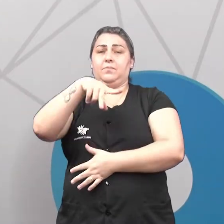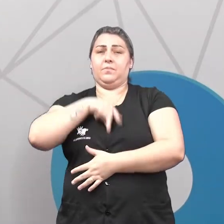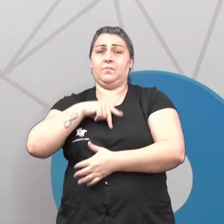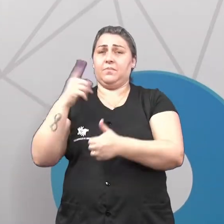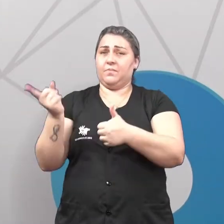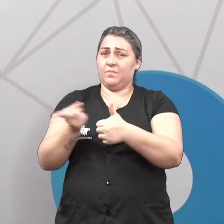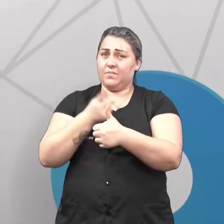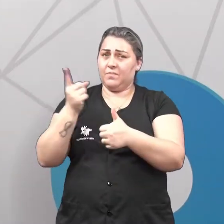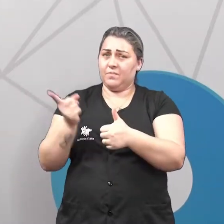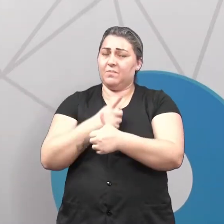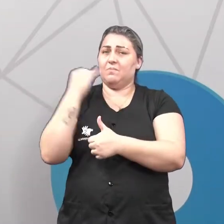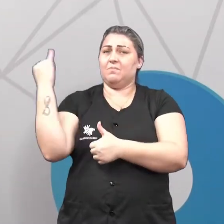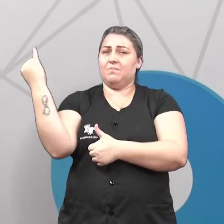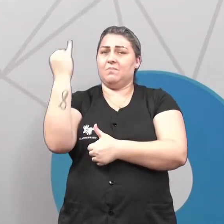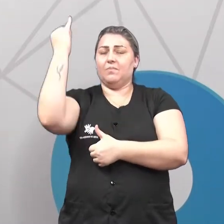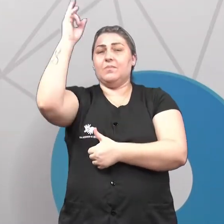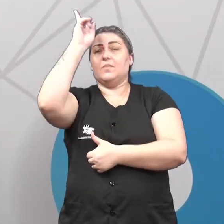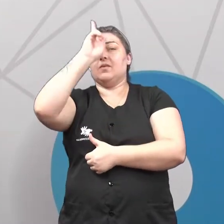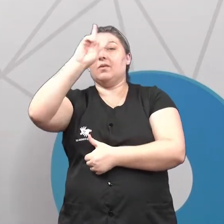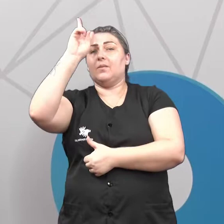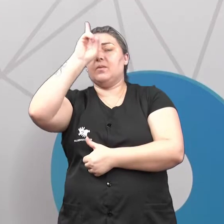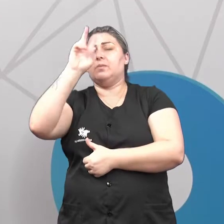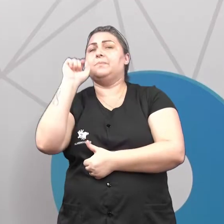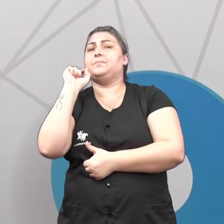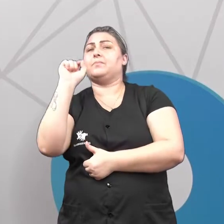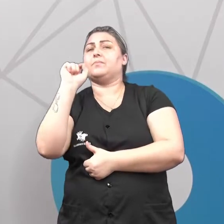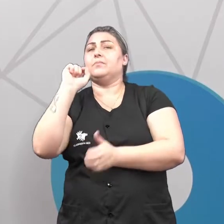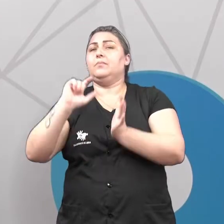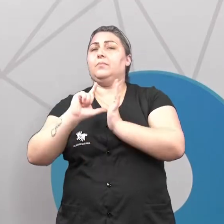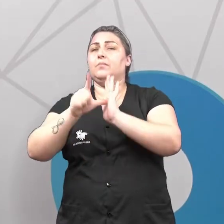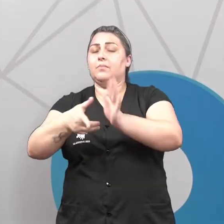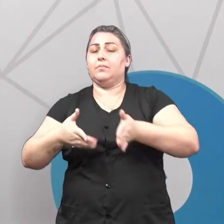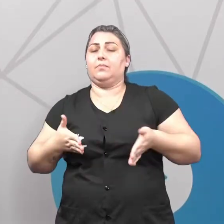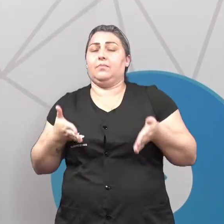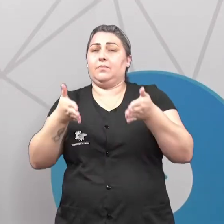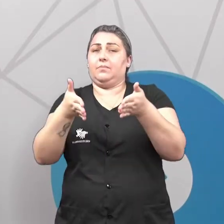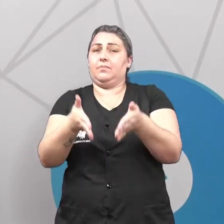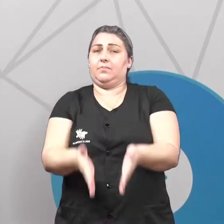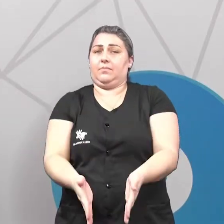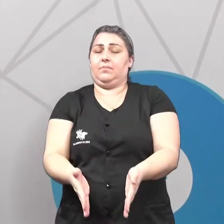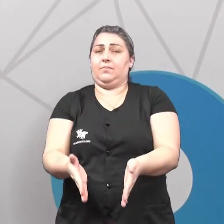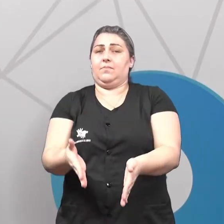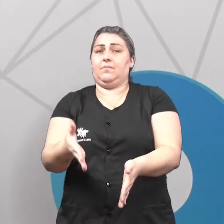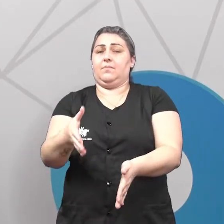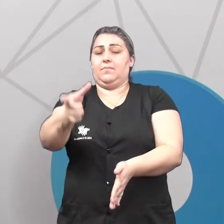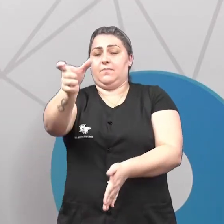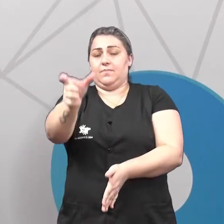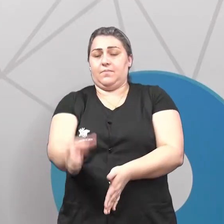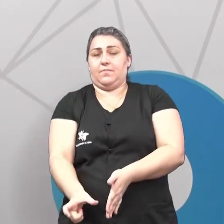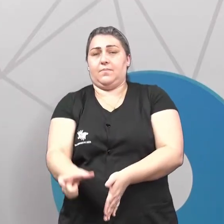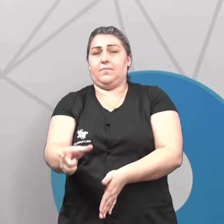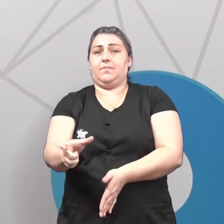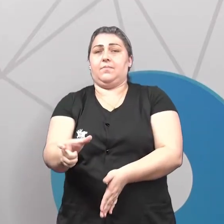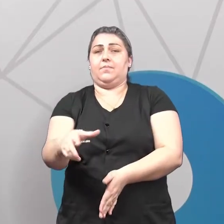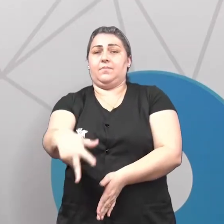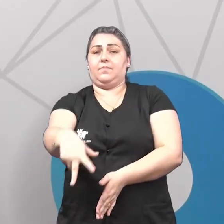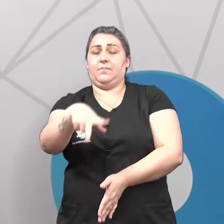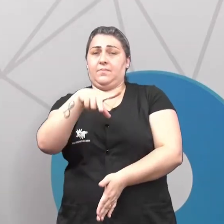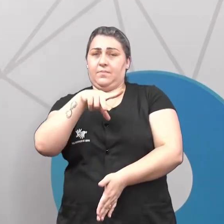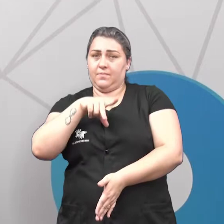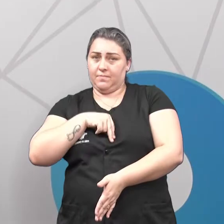momento, gente, é interessante lembrarmos que após a chegada dos portugueses aqui no Brasil, no